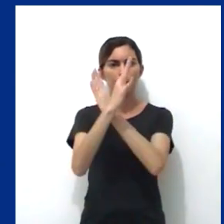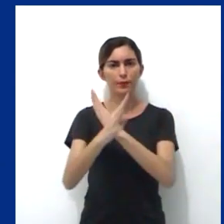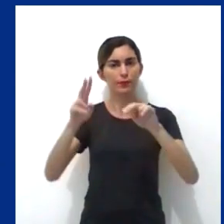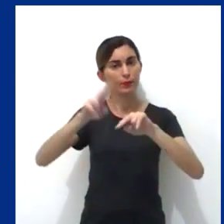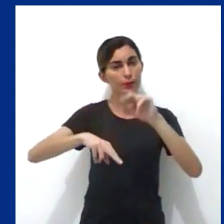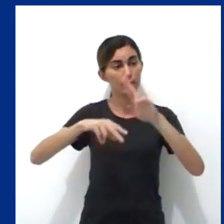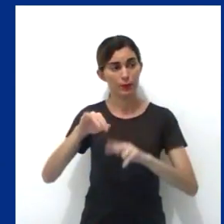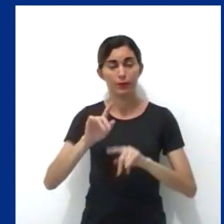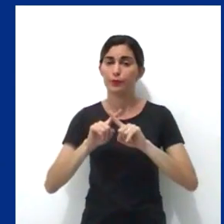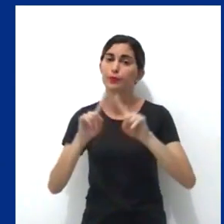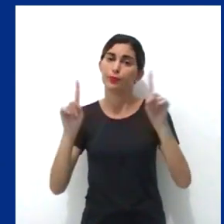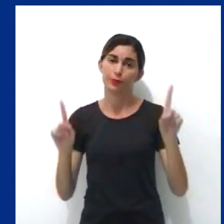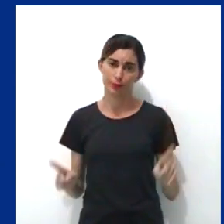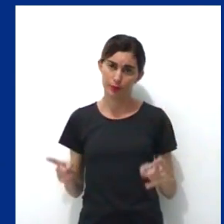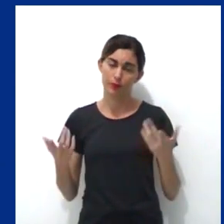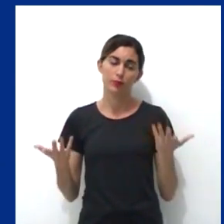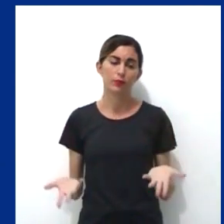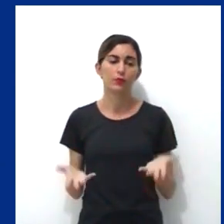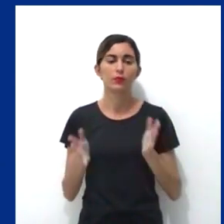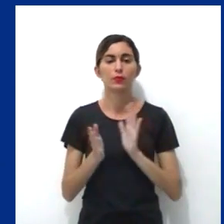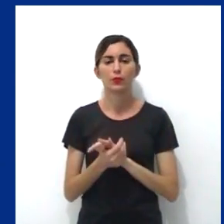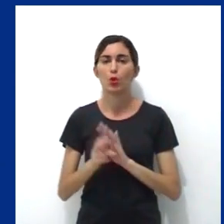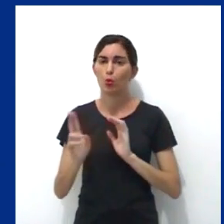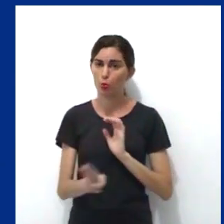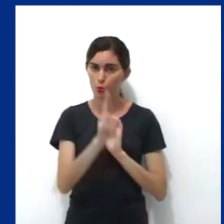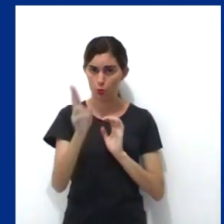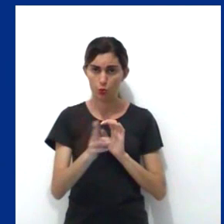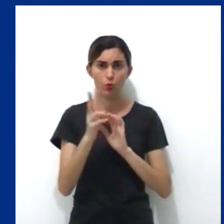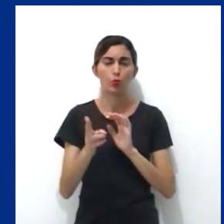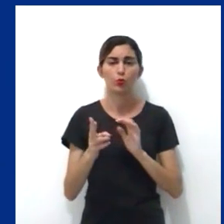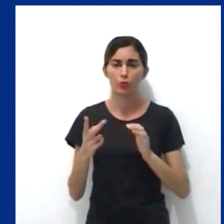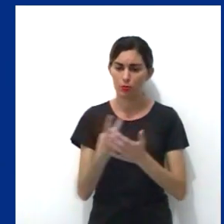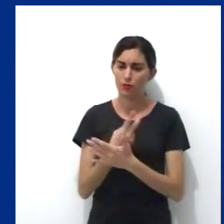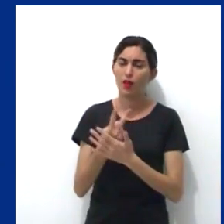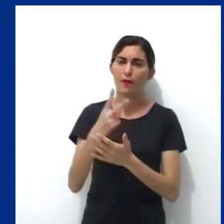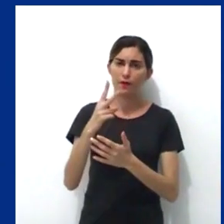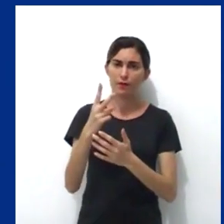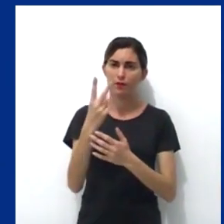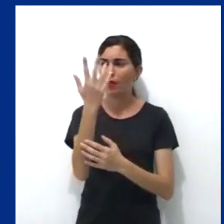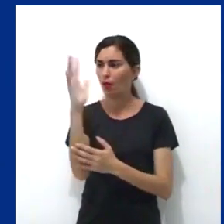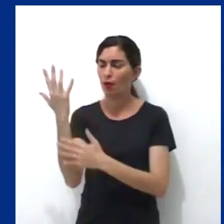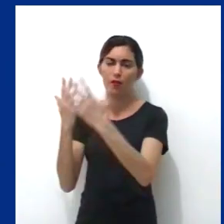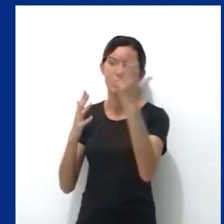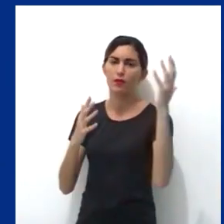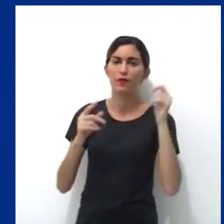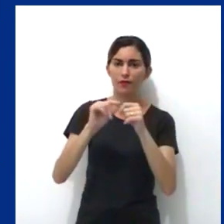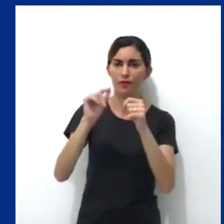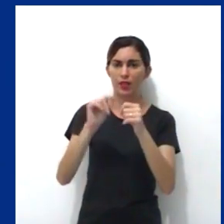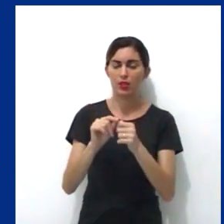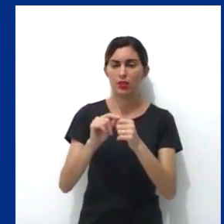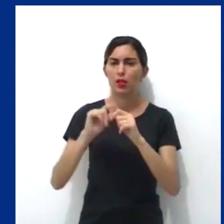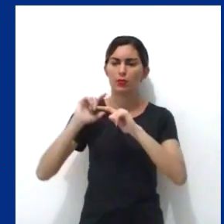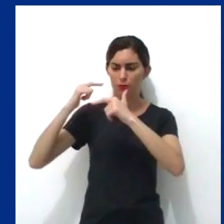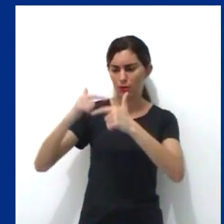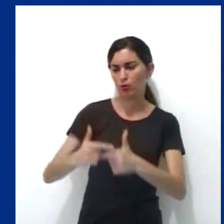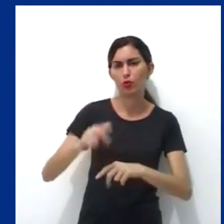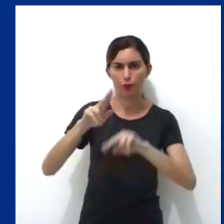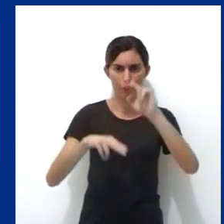imagem. Em muitas regiões do Nordeste brasileiro, diversas famílias mantêm a tradição de acender